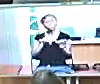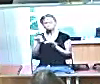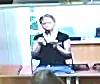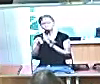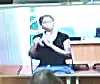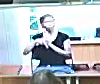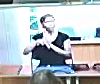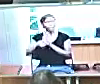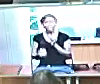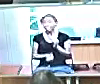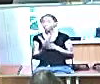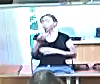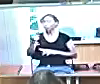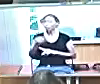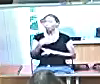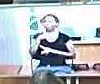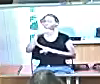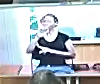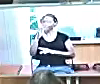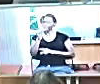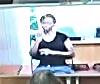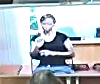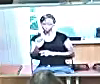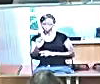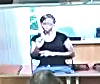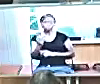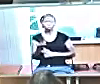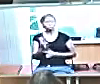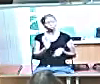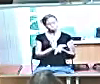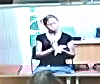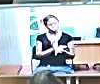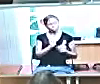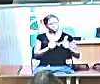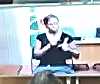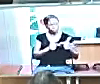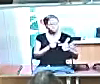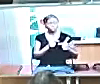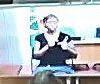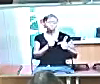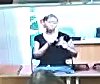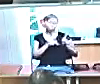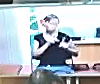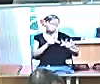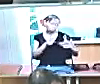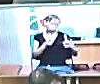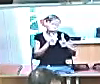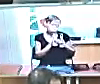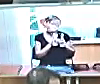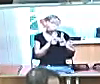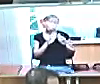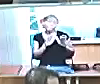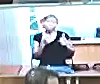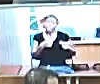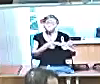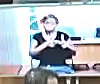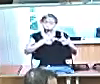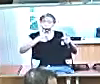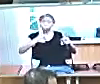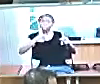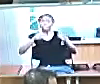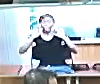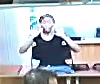reservas apesar de termos uma equipe pequena nós precisamos ampliar e dar uma atenção a esses 50